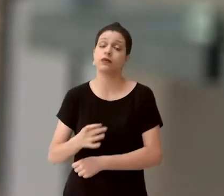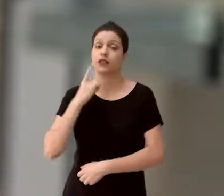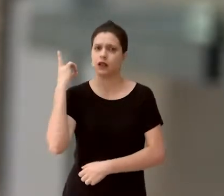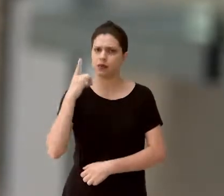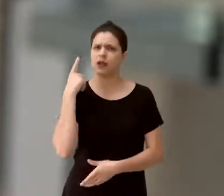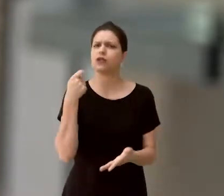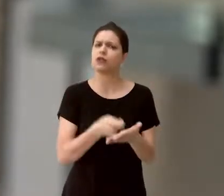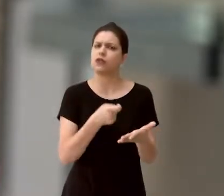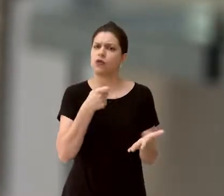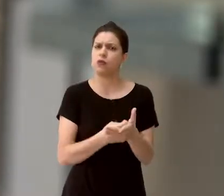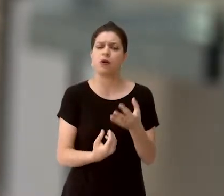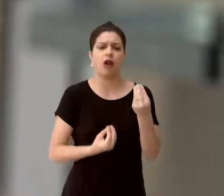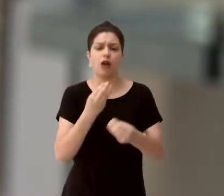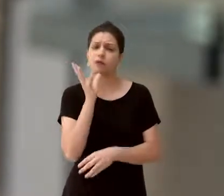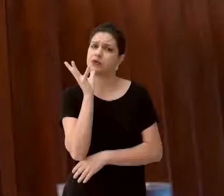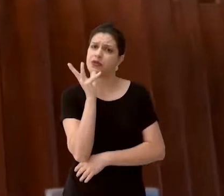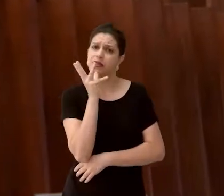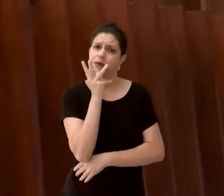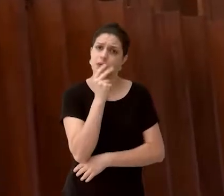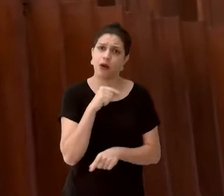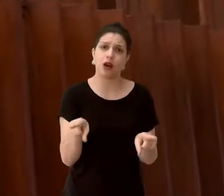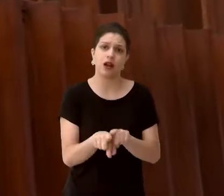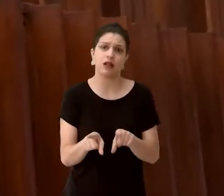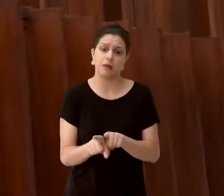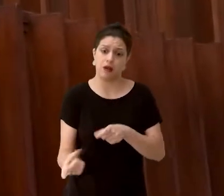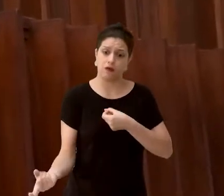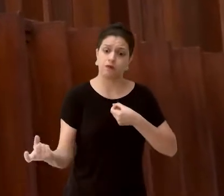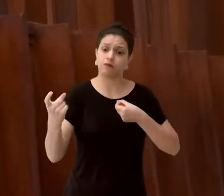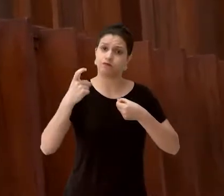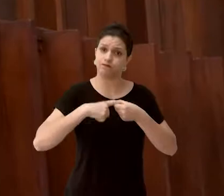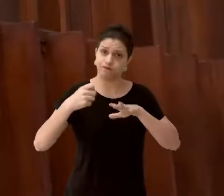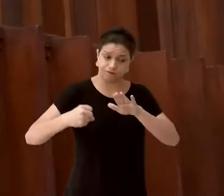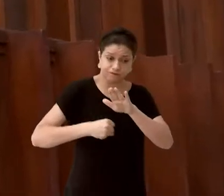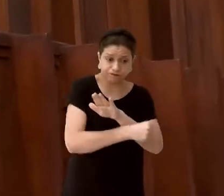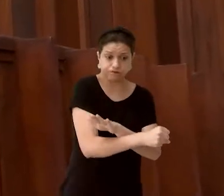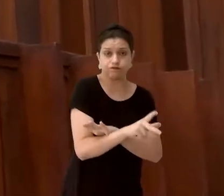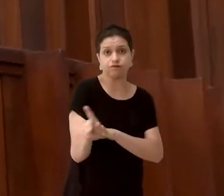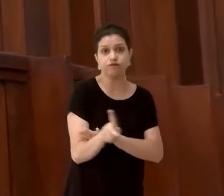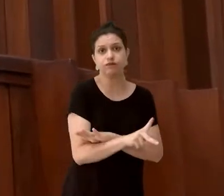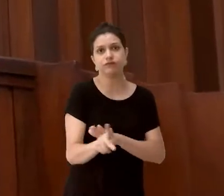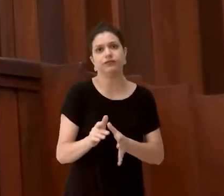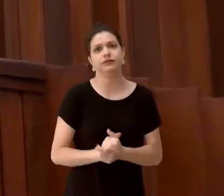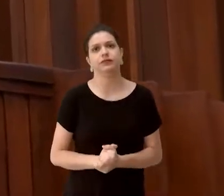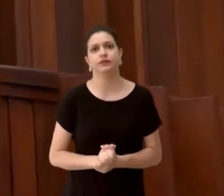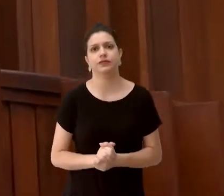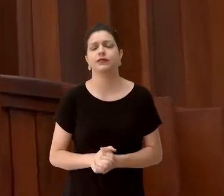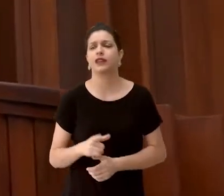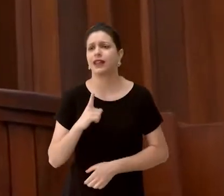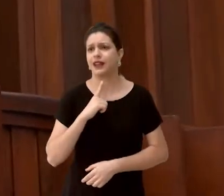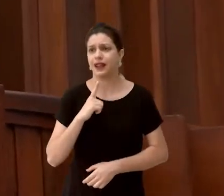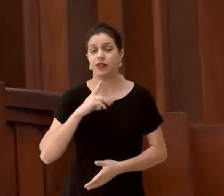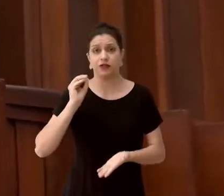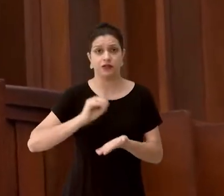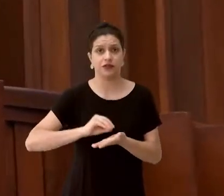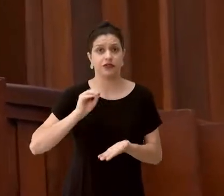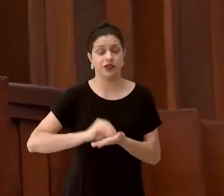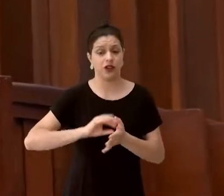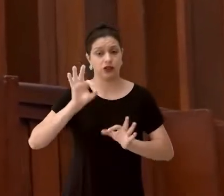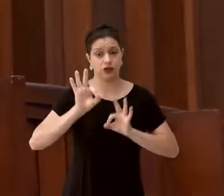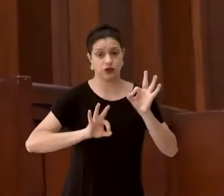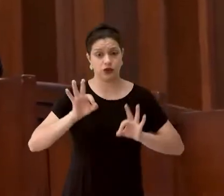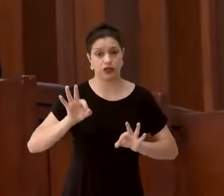na convocação dos professores. Segundo o parlamentar, a falta de organização do processo, que foi aberto em janeiro